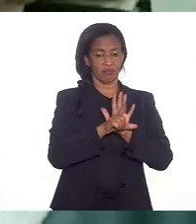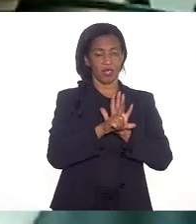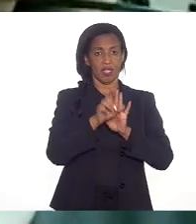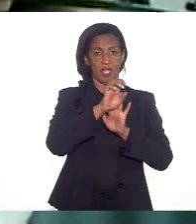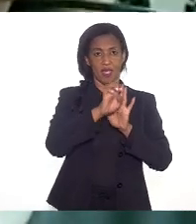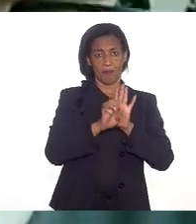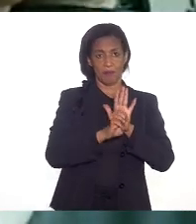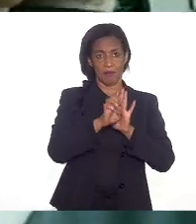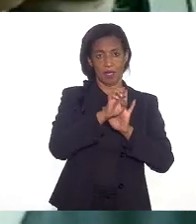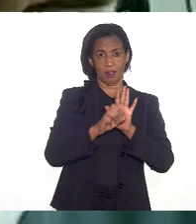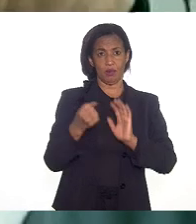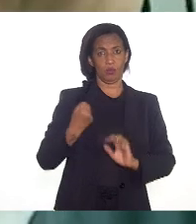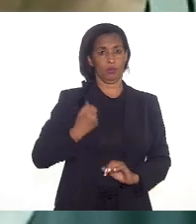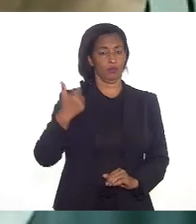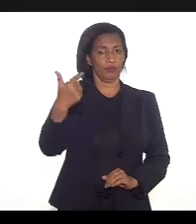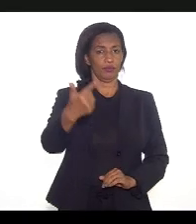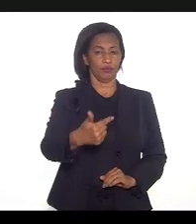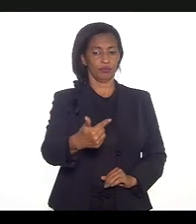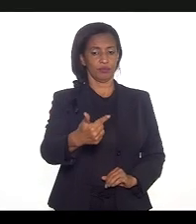número 2